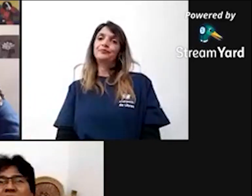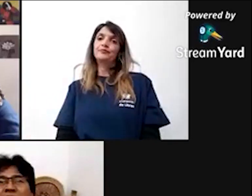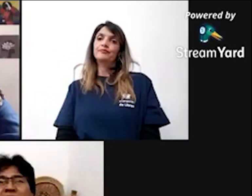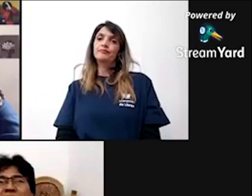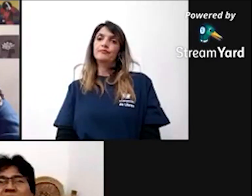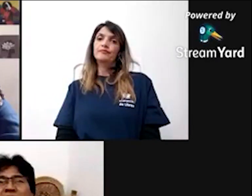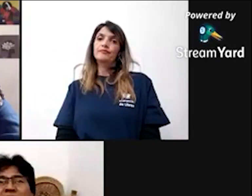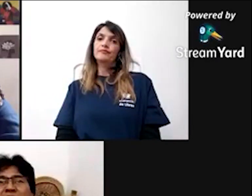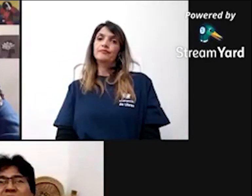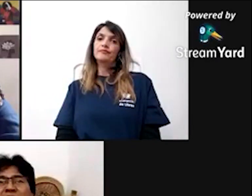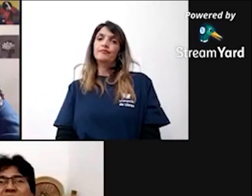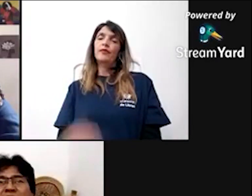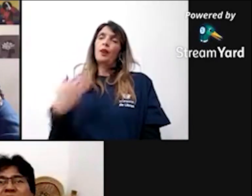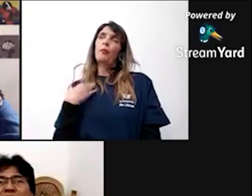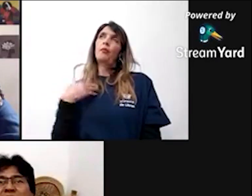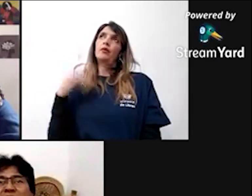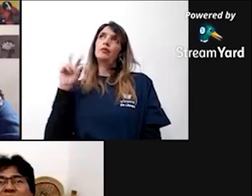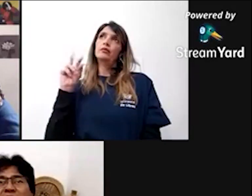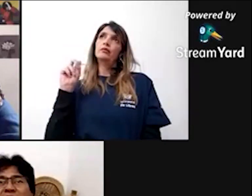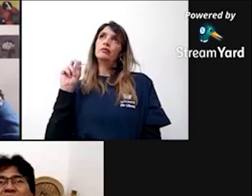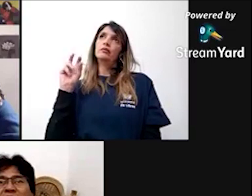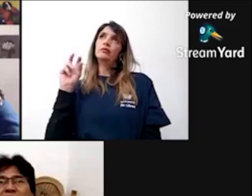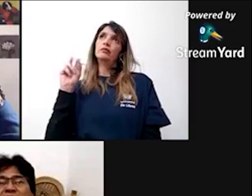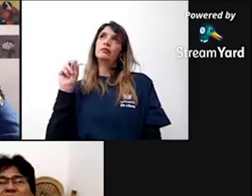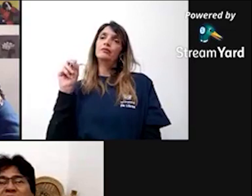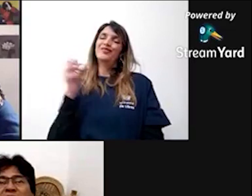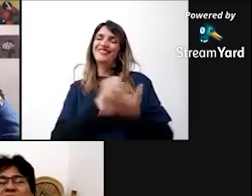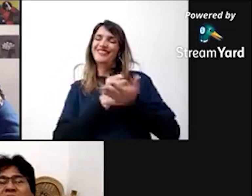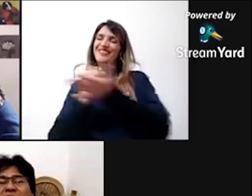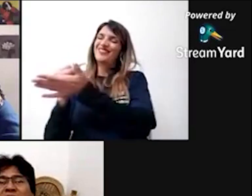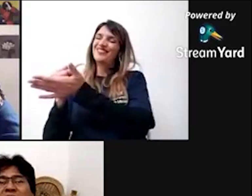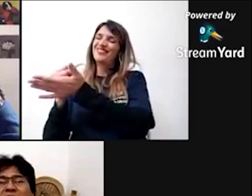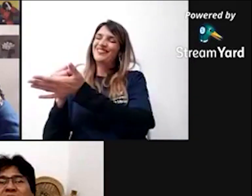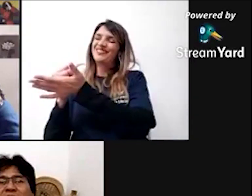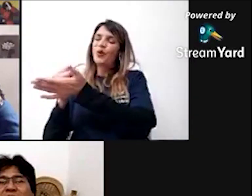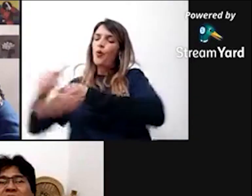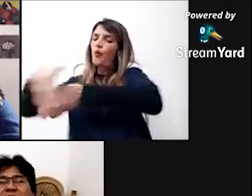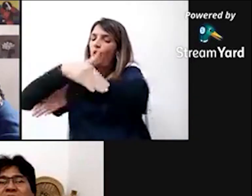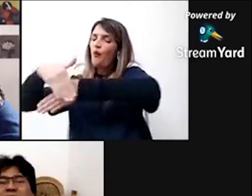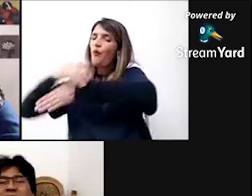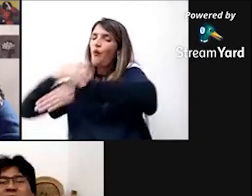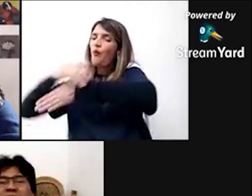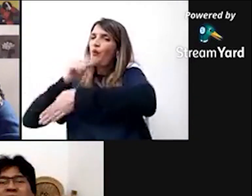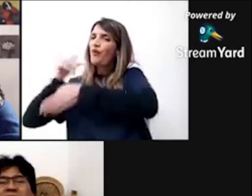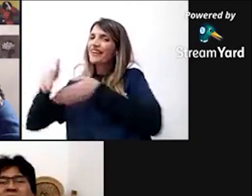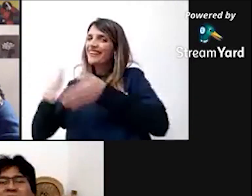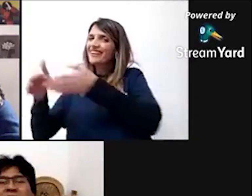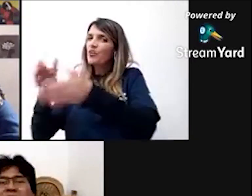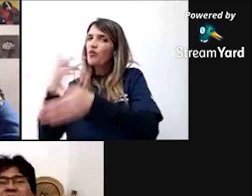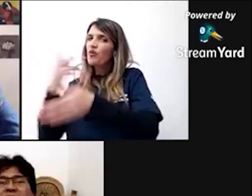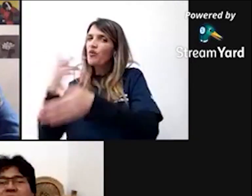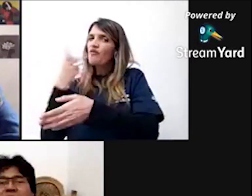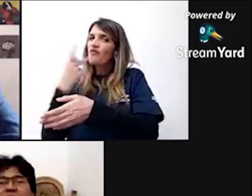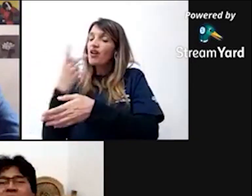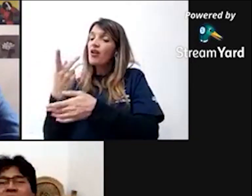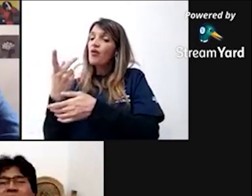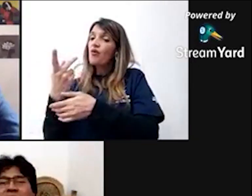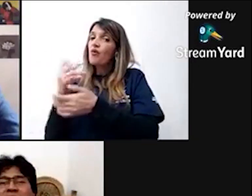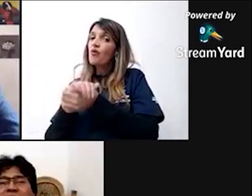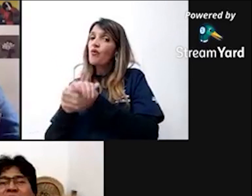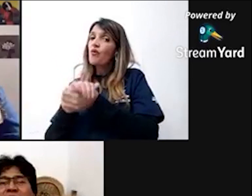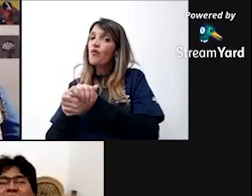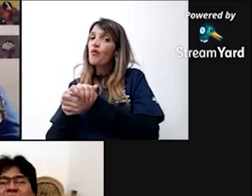Um dia meu avô me levou na beira do rio e mandou eu falar com o rio. Ou melhor, mandou eu ouvir